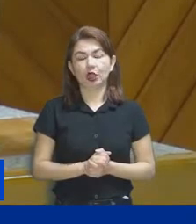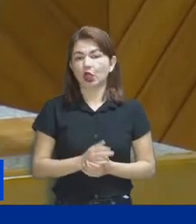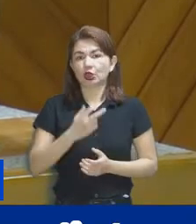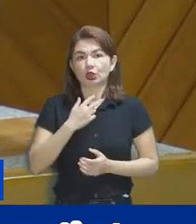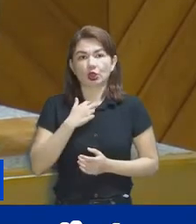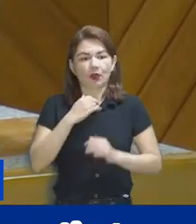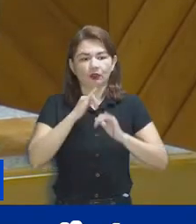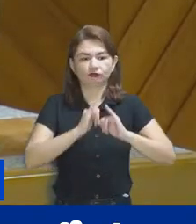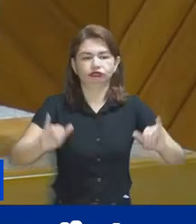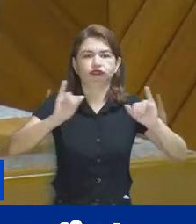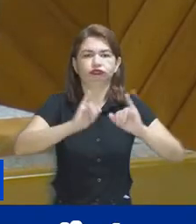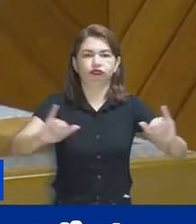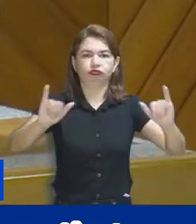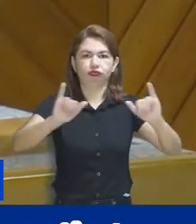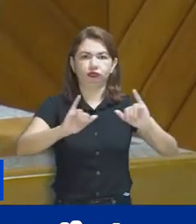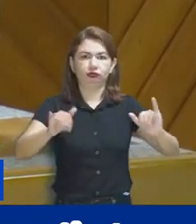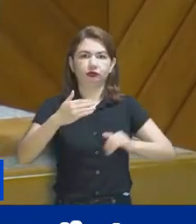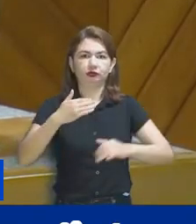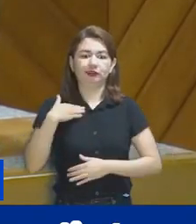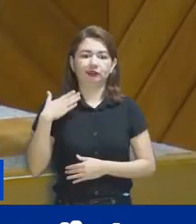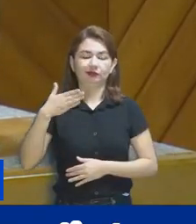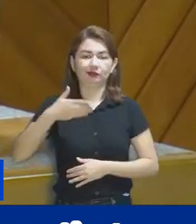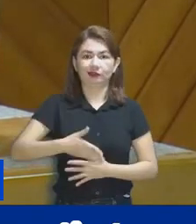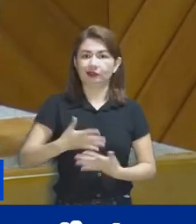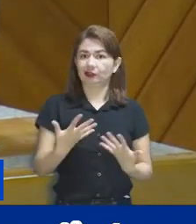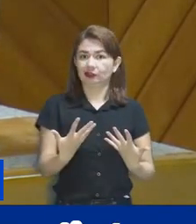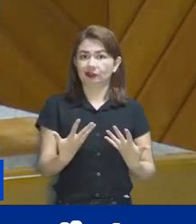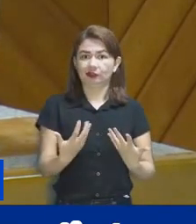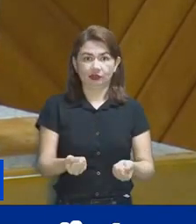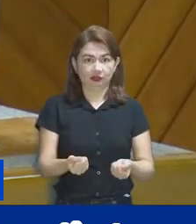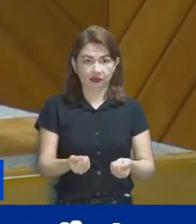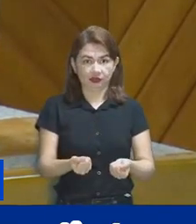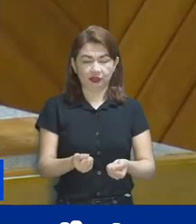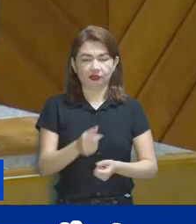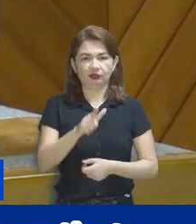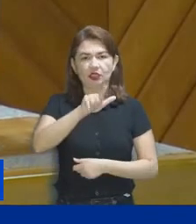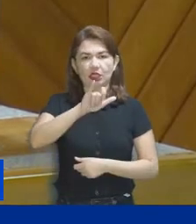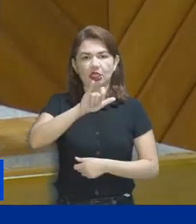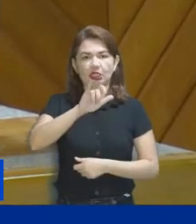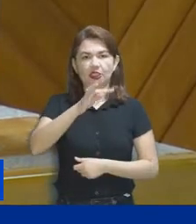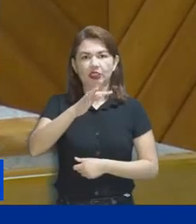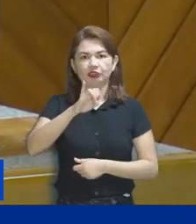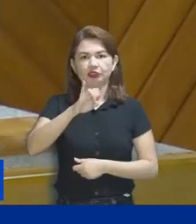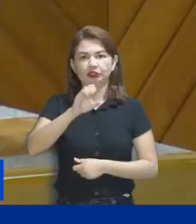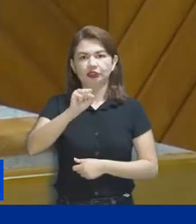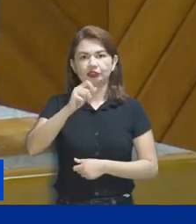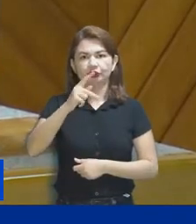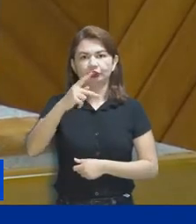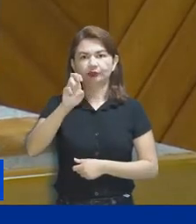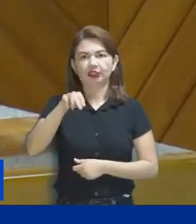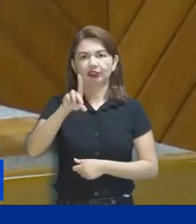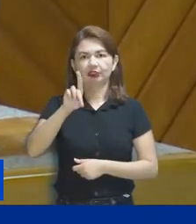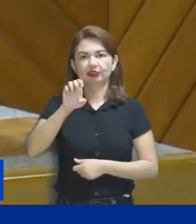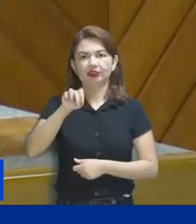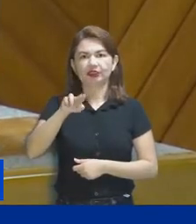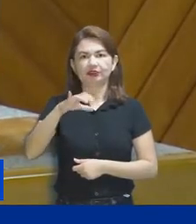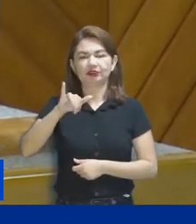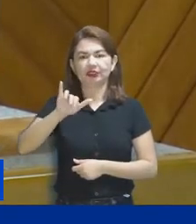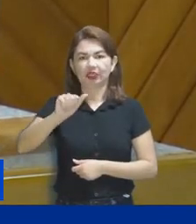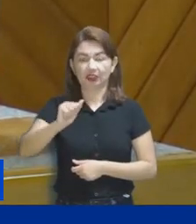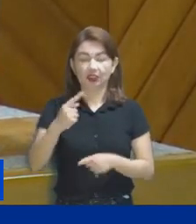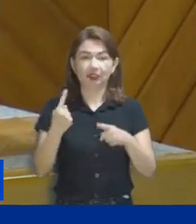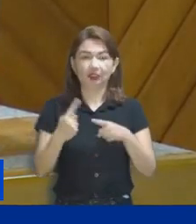distribuída. Eu estou aqui, excelências, rejeitando a preliminar de litispendência, porque